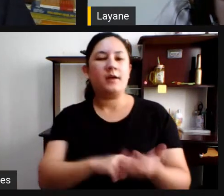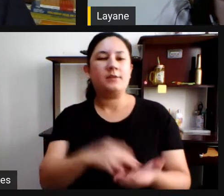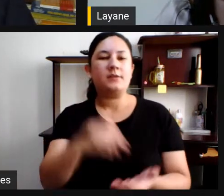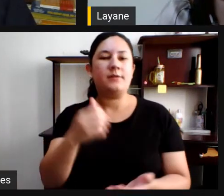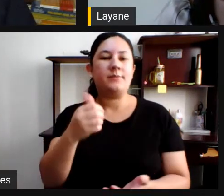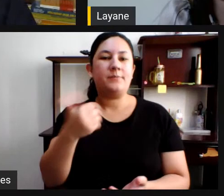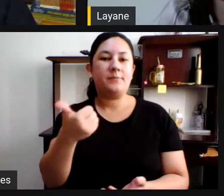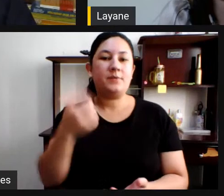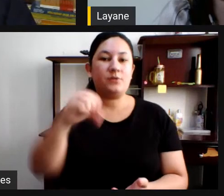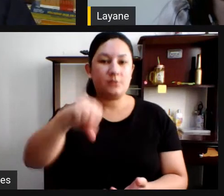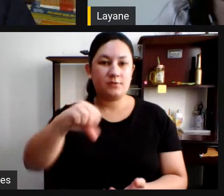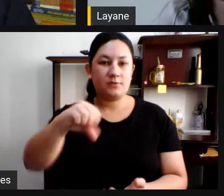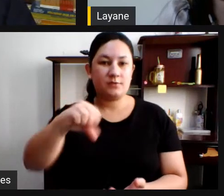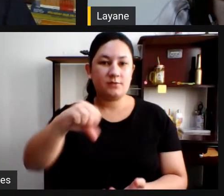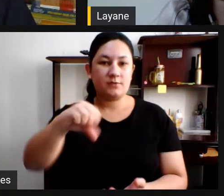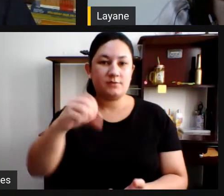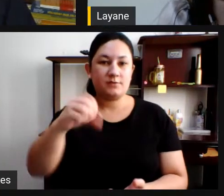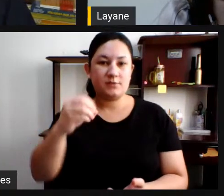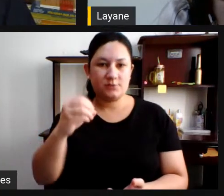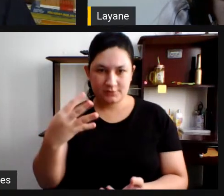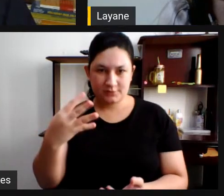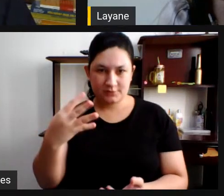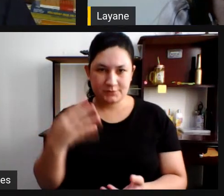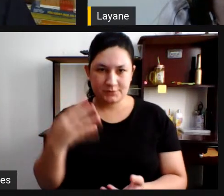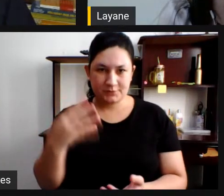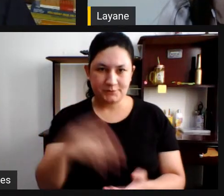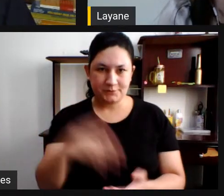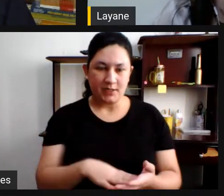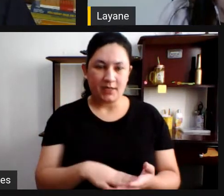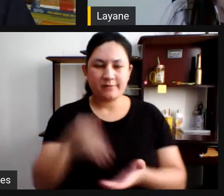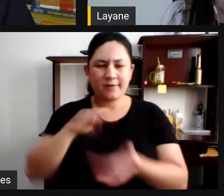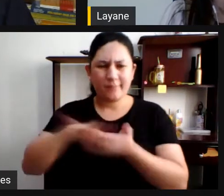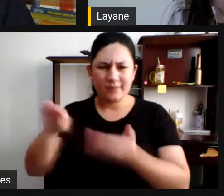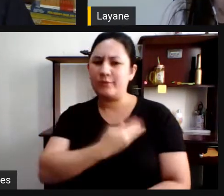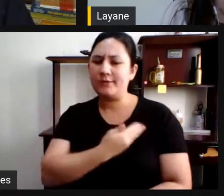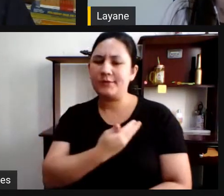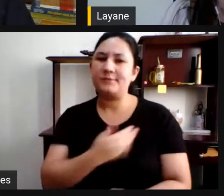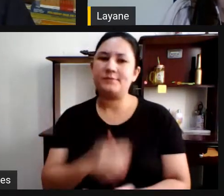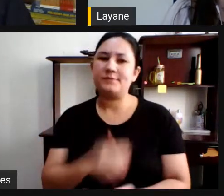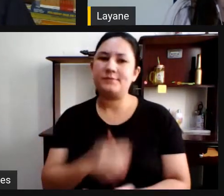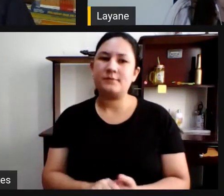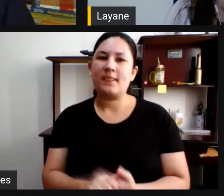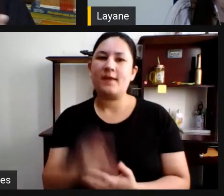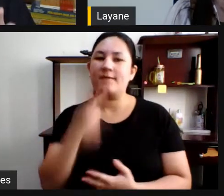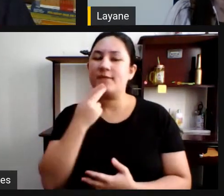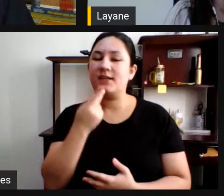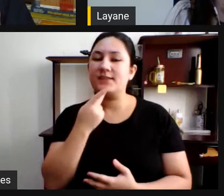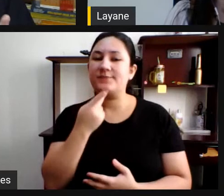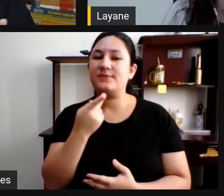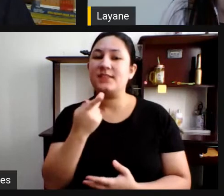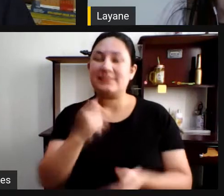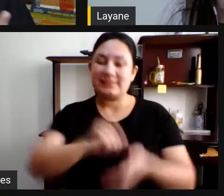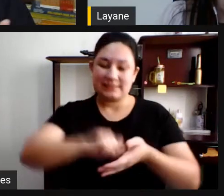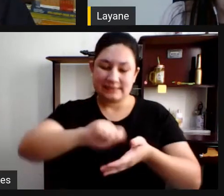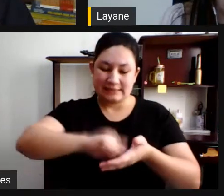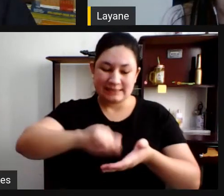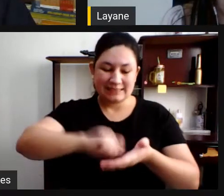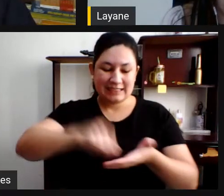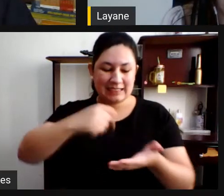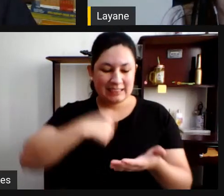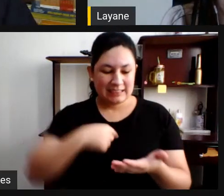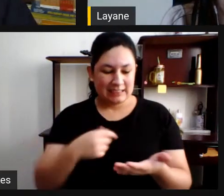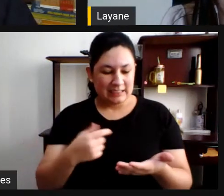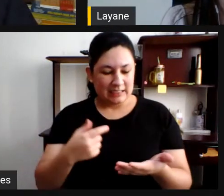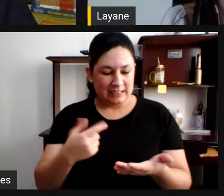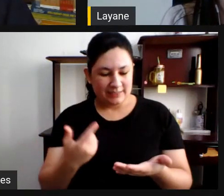Luiz A.V. em que ele diz assim é surpreendente os 30 anos de silêncio atrás de mim